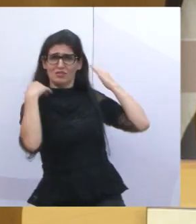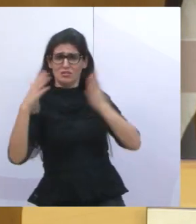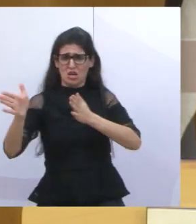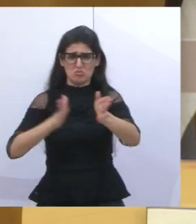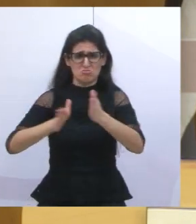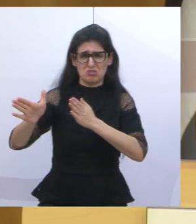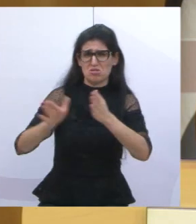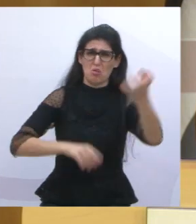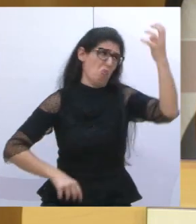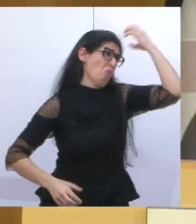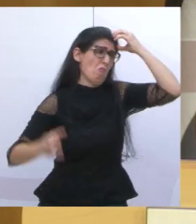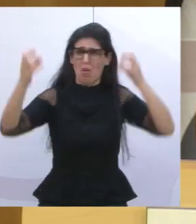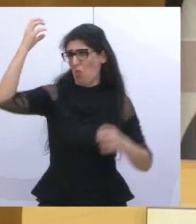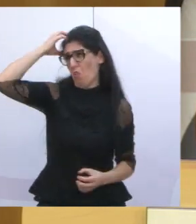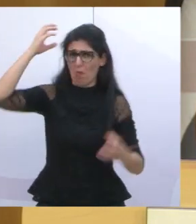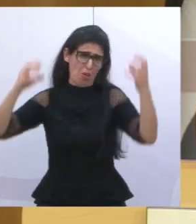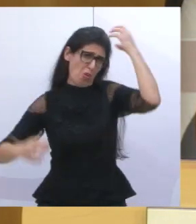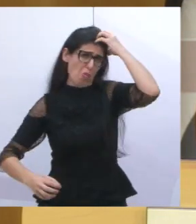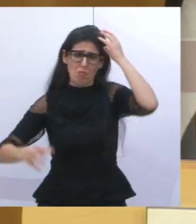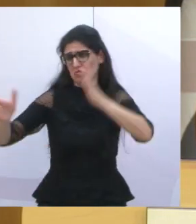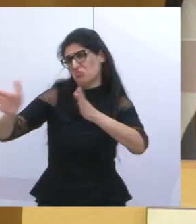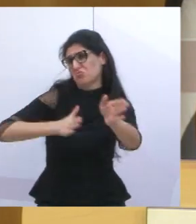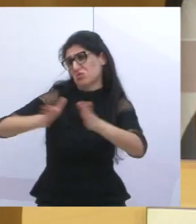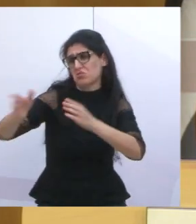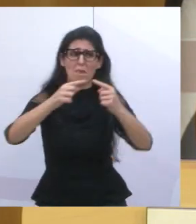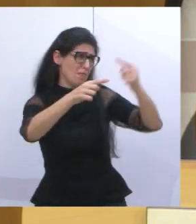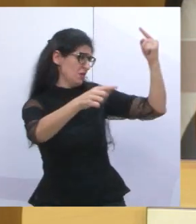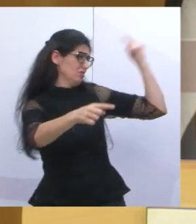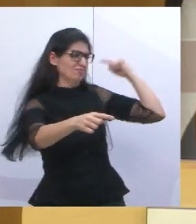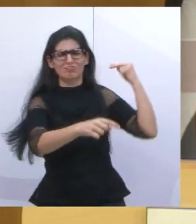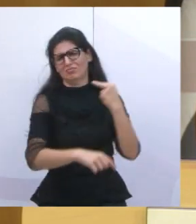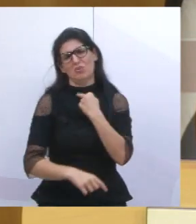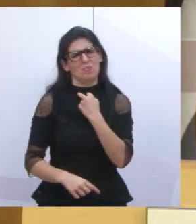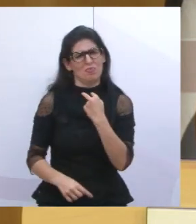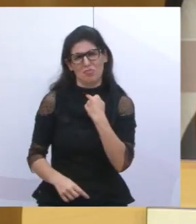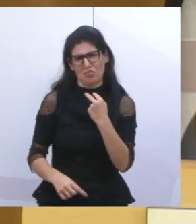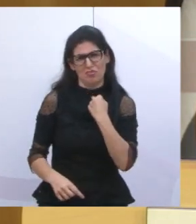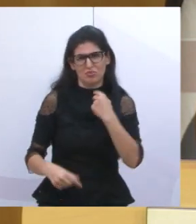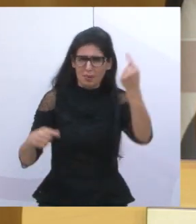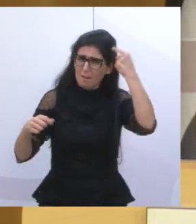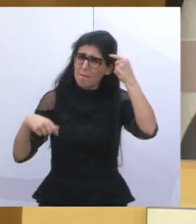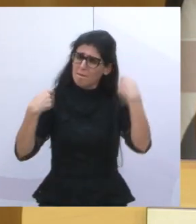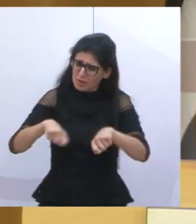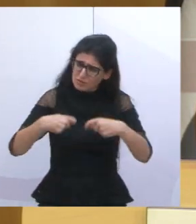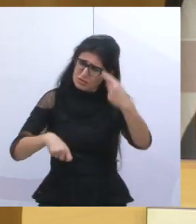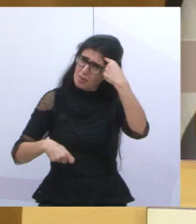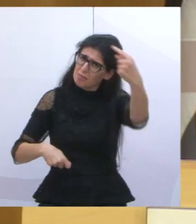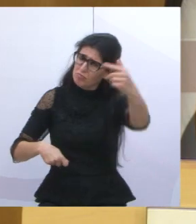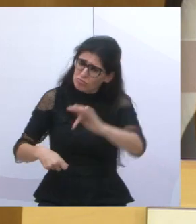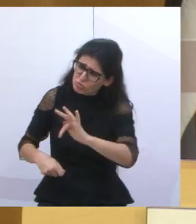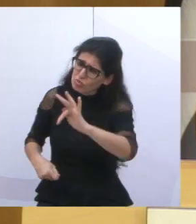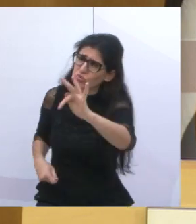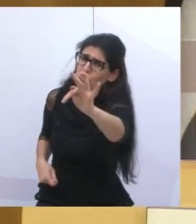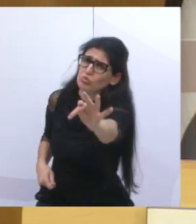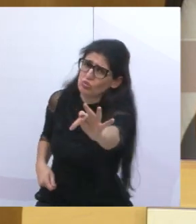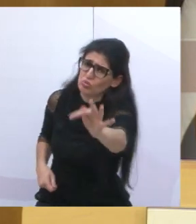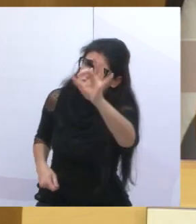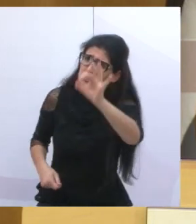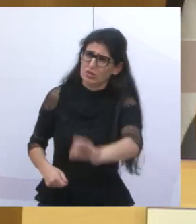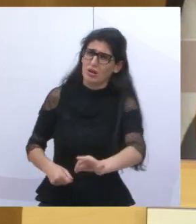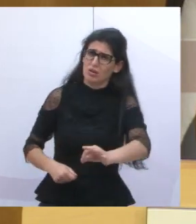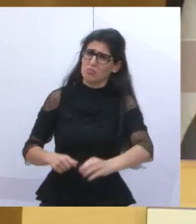não concordamos, vamos tentar fazer diferente, porque o povo e a população precisam para que a gente possa avançar nas políticas públicas de